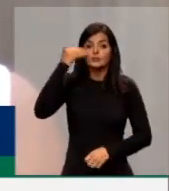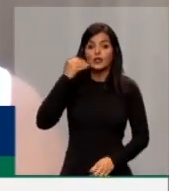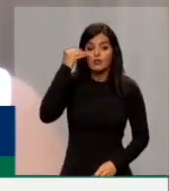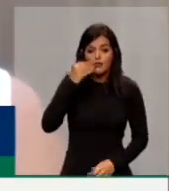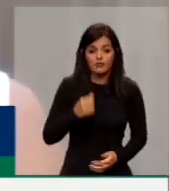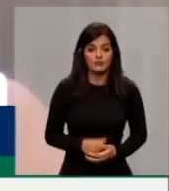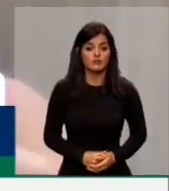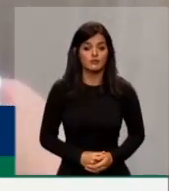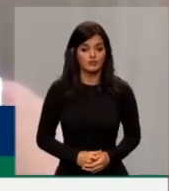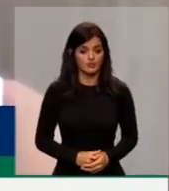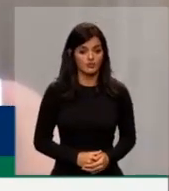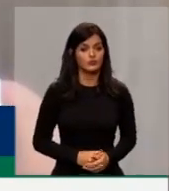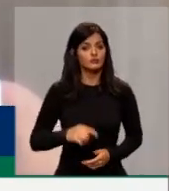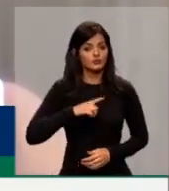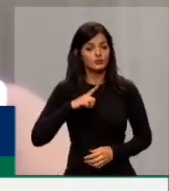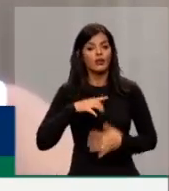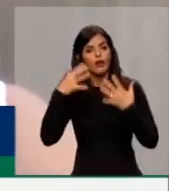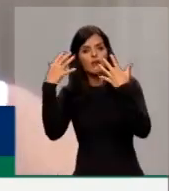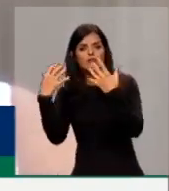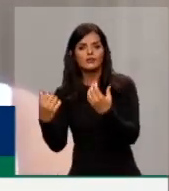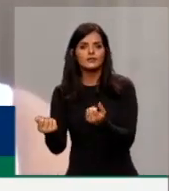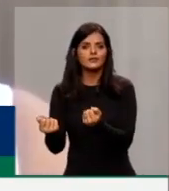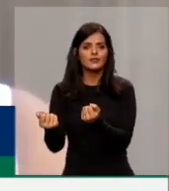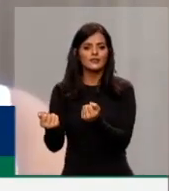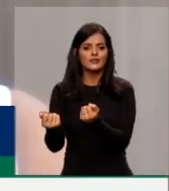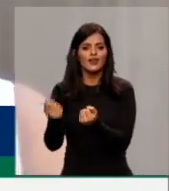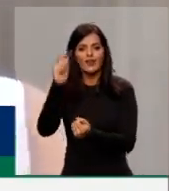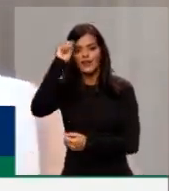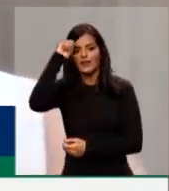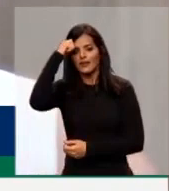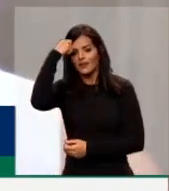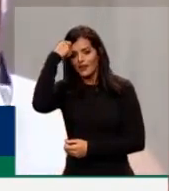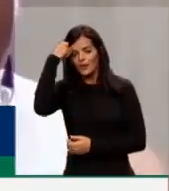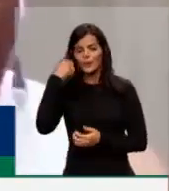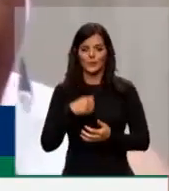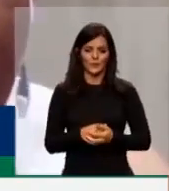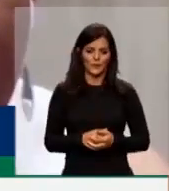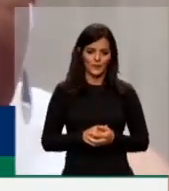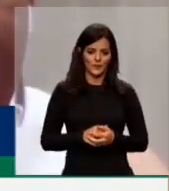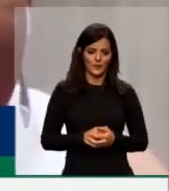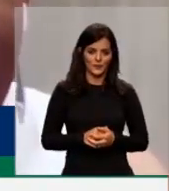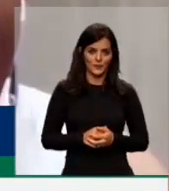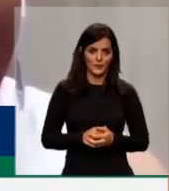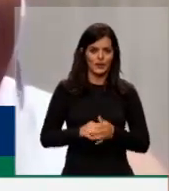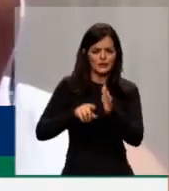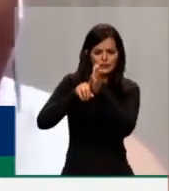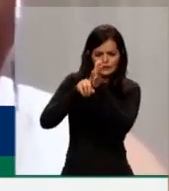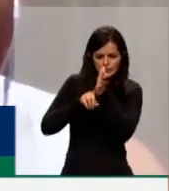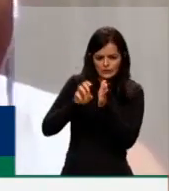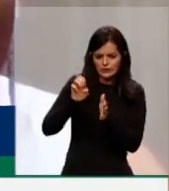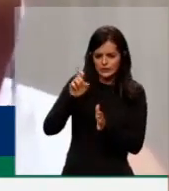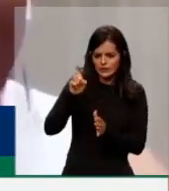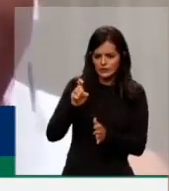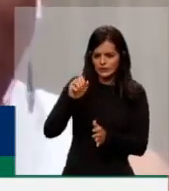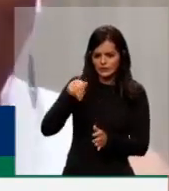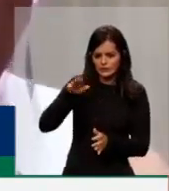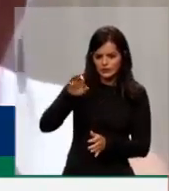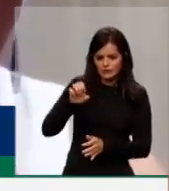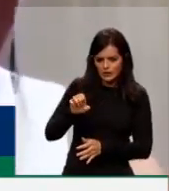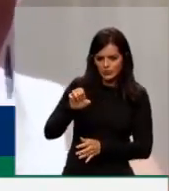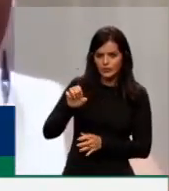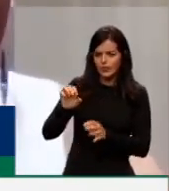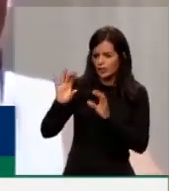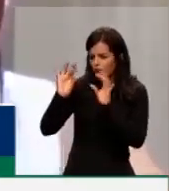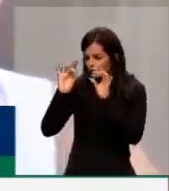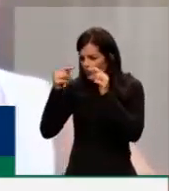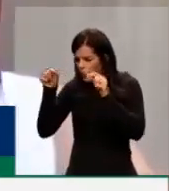negra, que era paciente negro, com todos os seus exames dentro da normalidade,